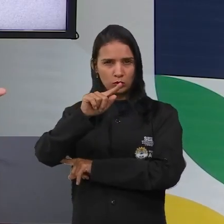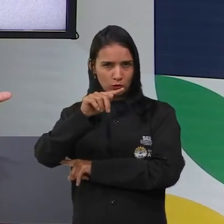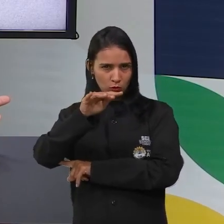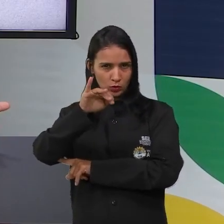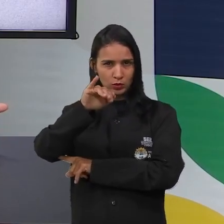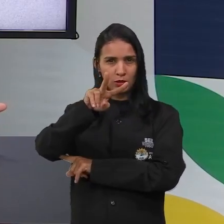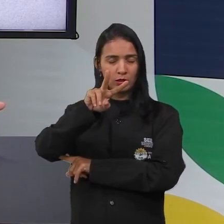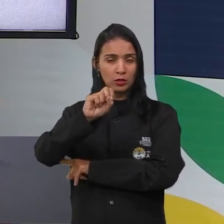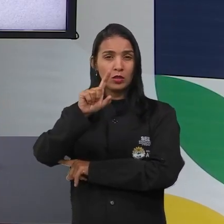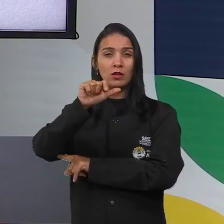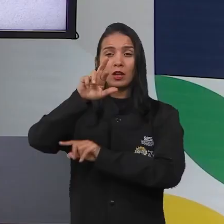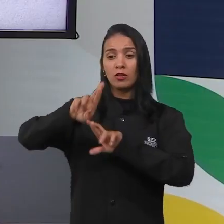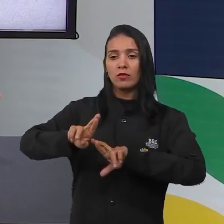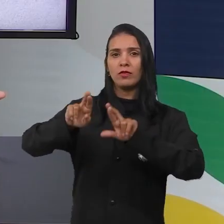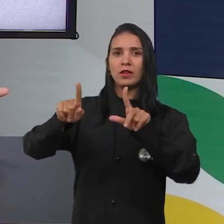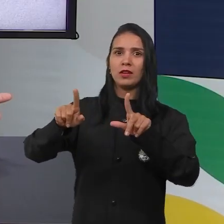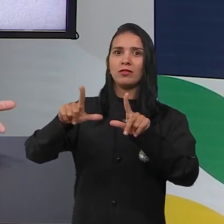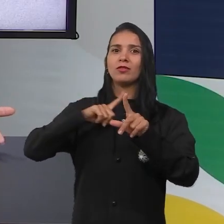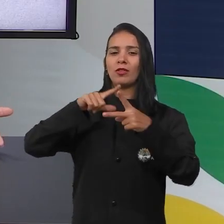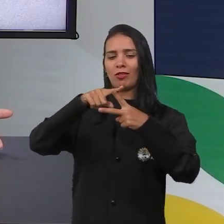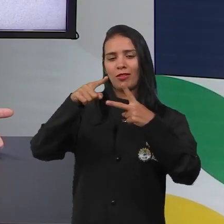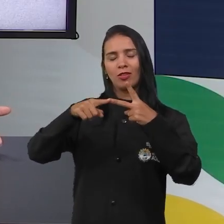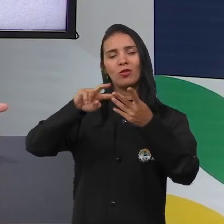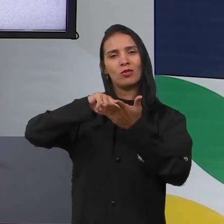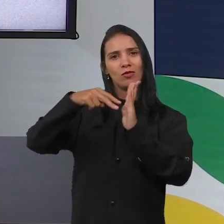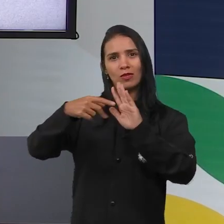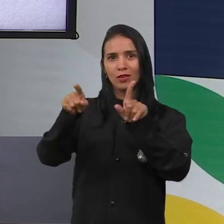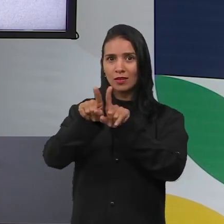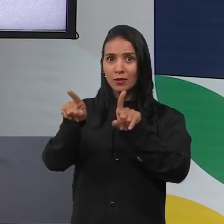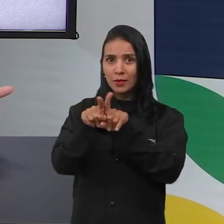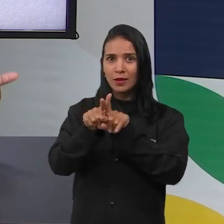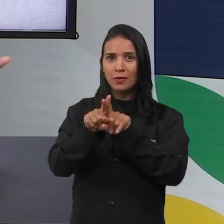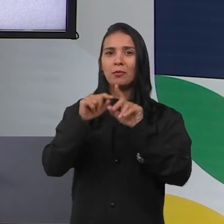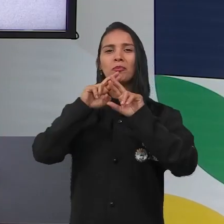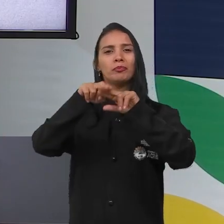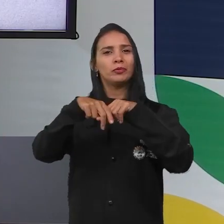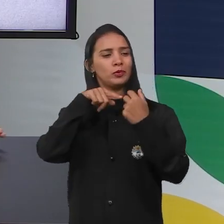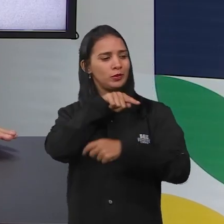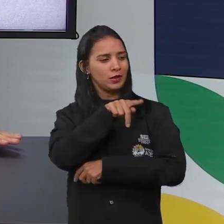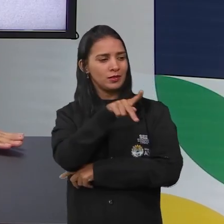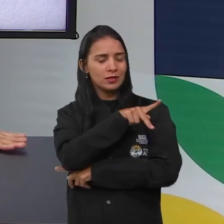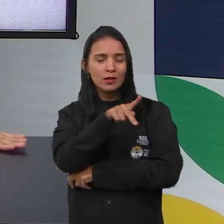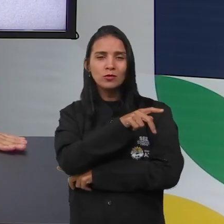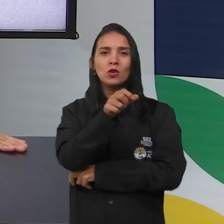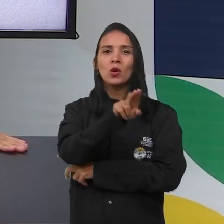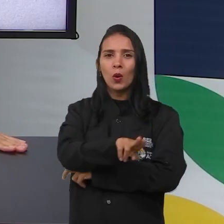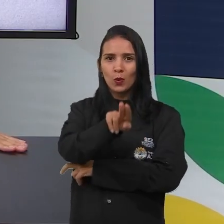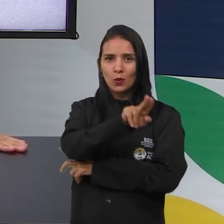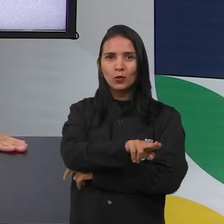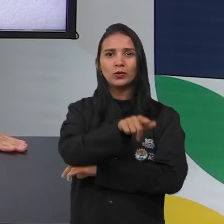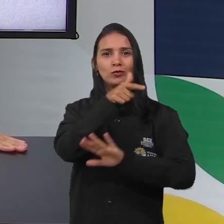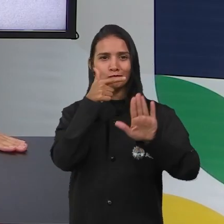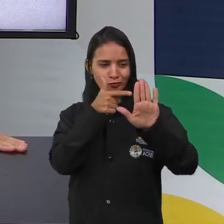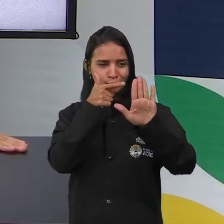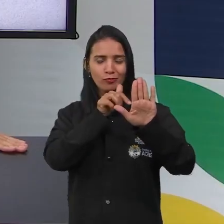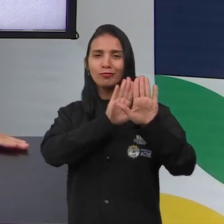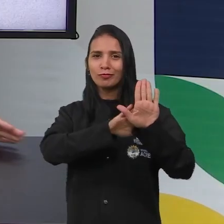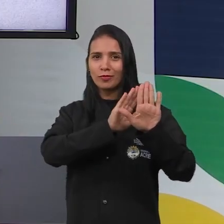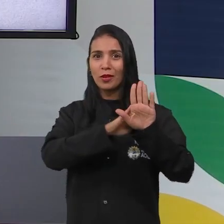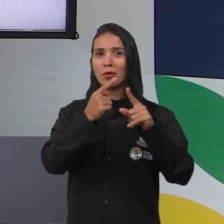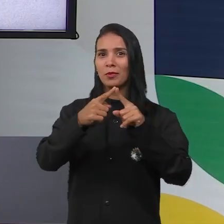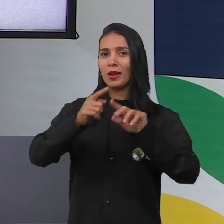ela aqui, na verdade, ela aplicou a ironia. Por quê? É ao contrário do que ela quis dizer ou